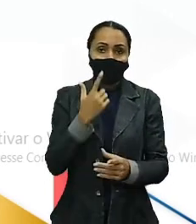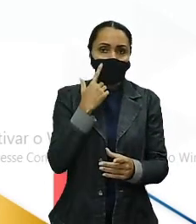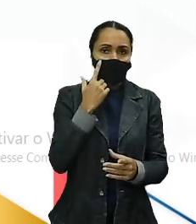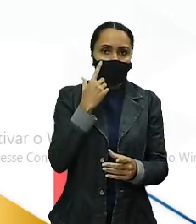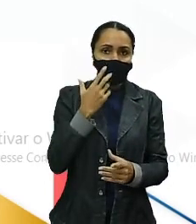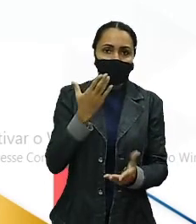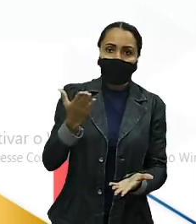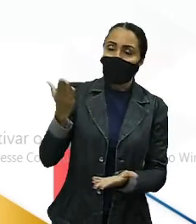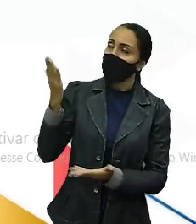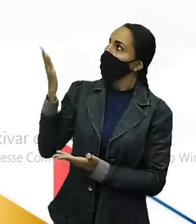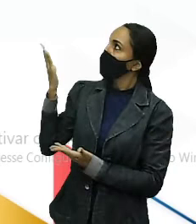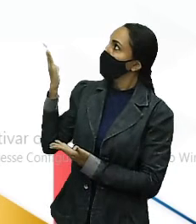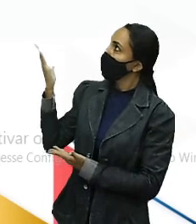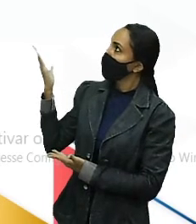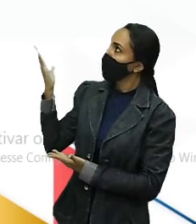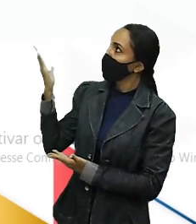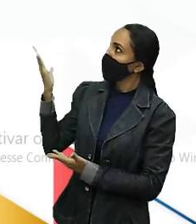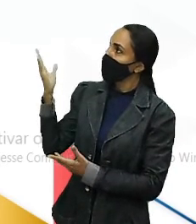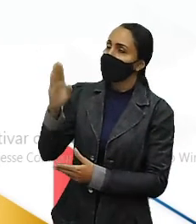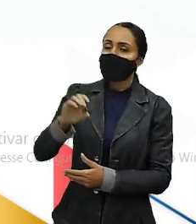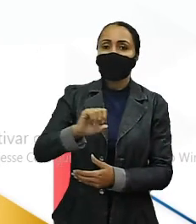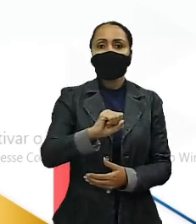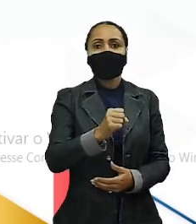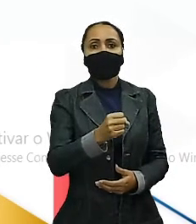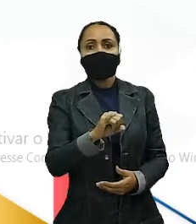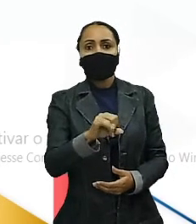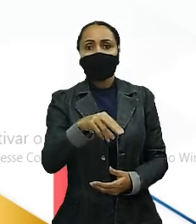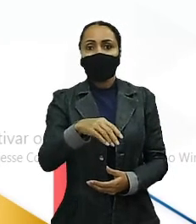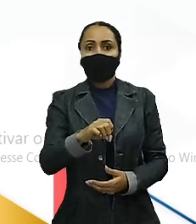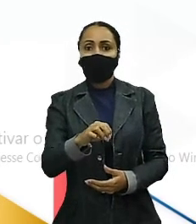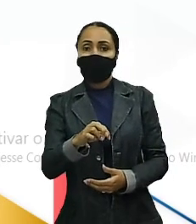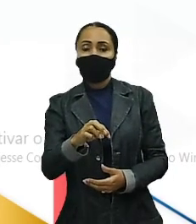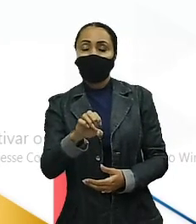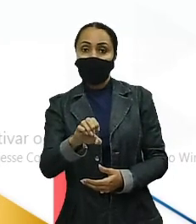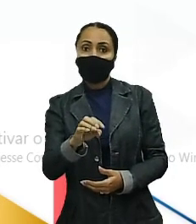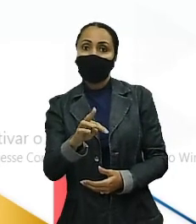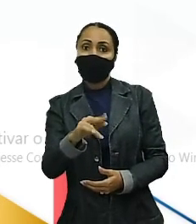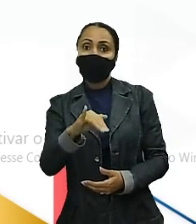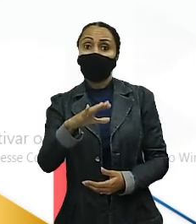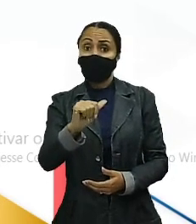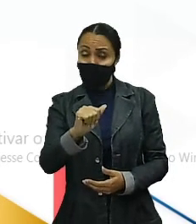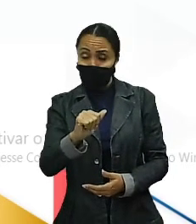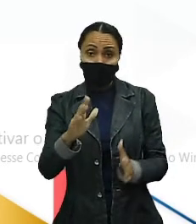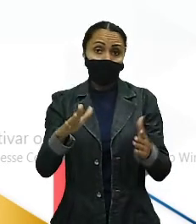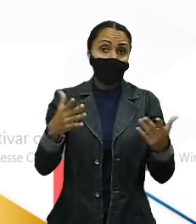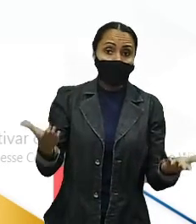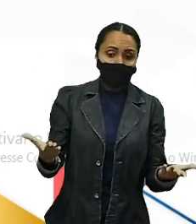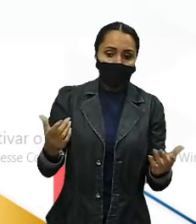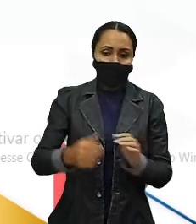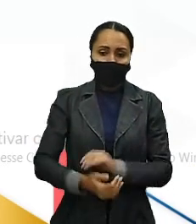é simétrica. Mantenha aí, por favor, Manuel, só para eu tomar um pouquinho de água, por favor.